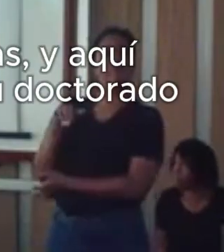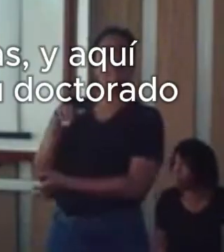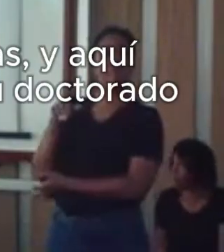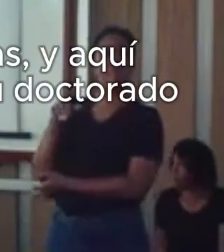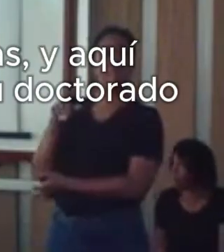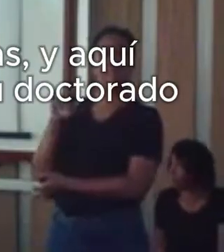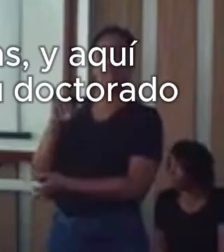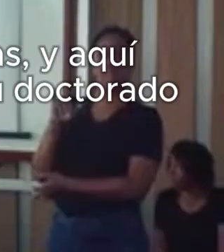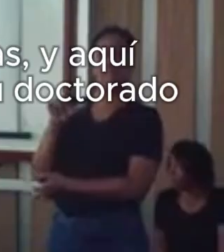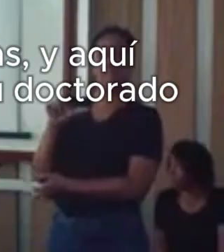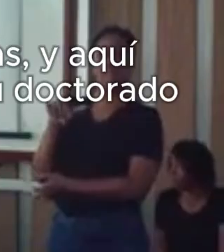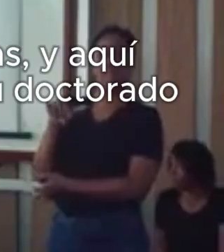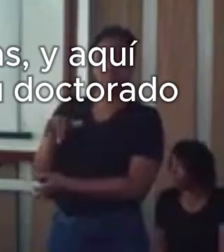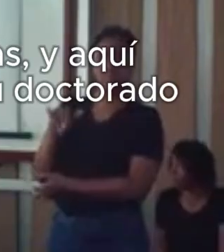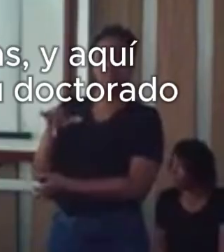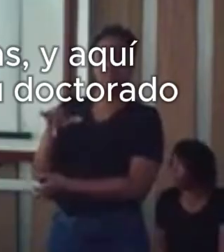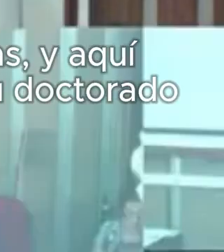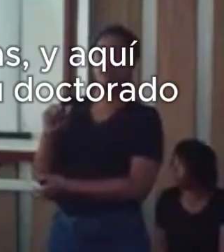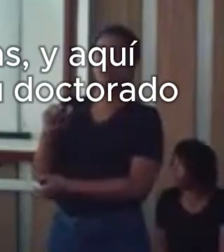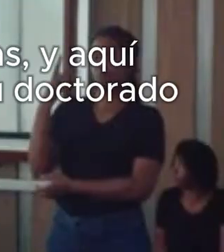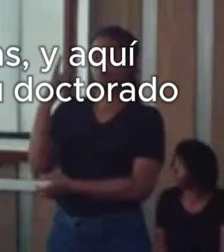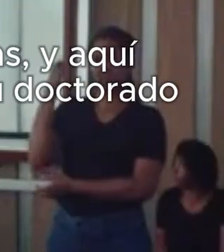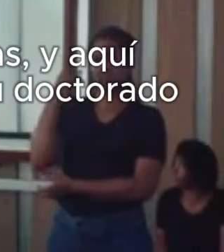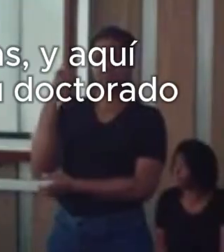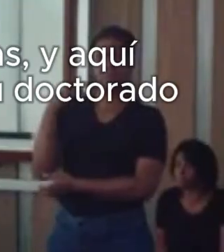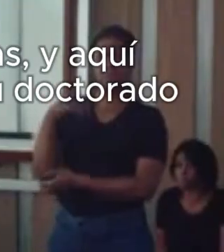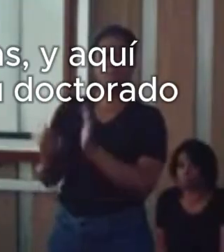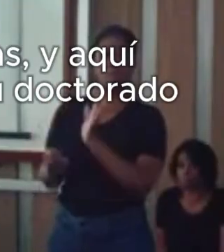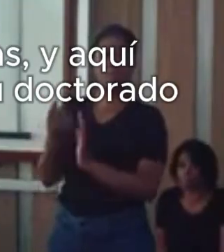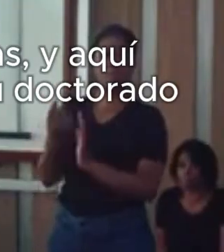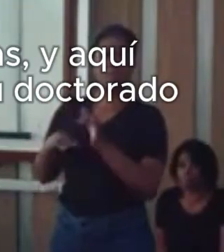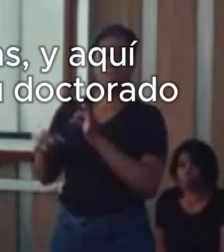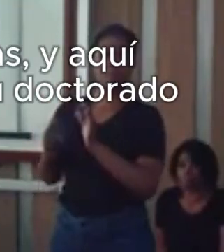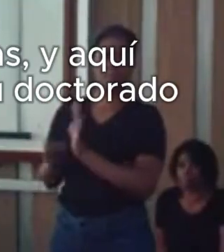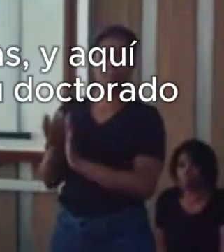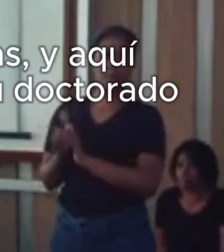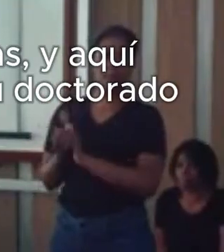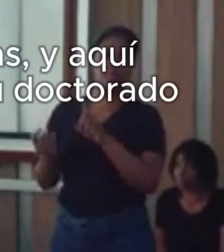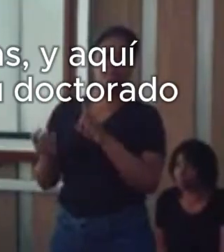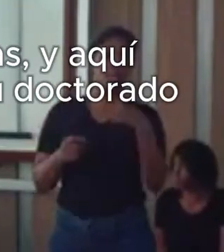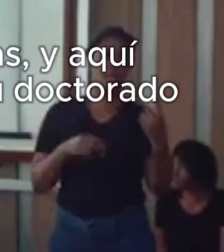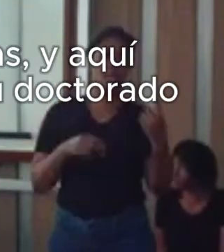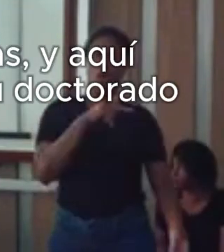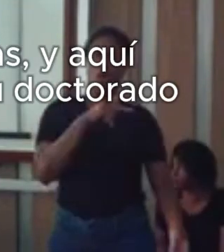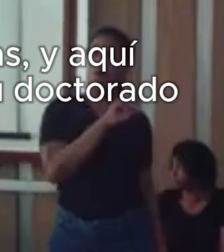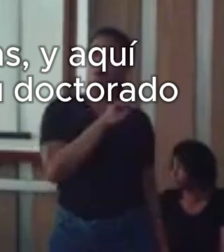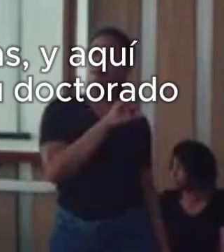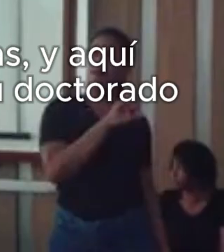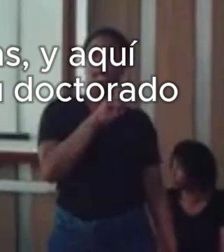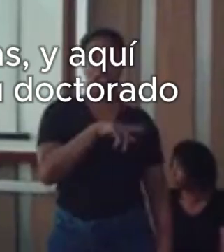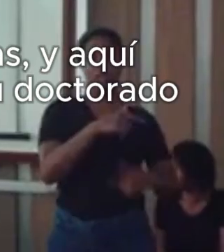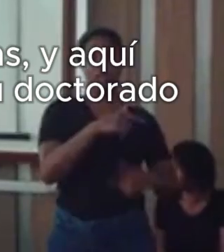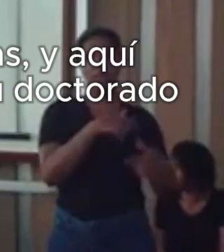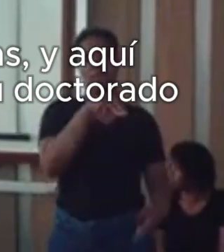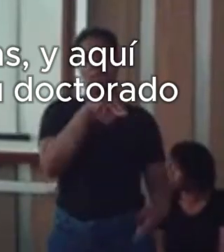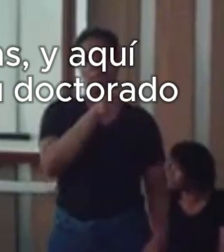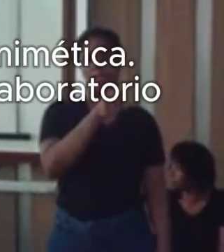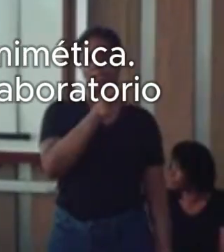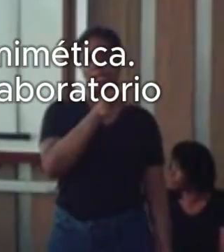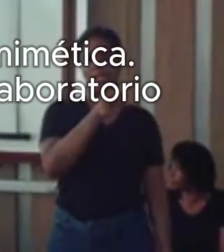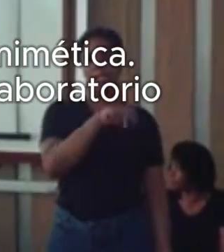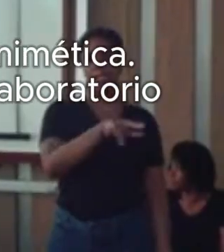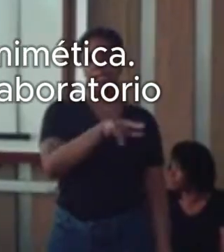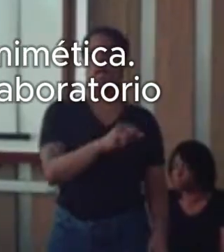pelas células, e aqui da polilaminina. E aí foi o trabalho da Madalena, e do doutorado dela, e aí a gente pode dizer o quê?